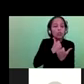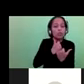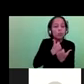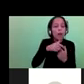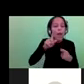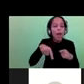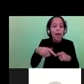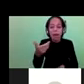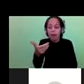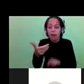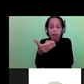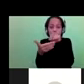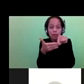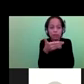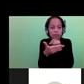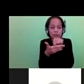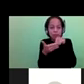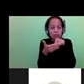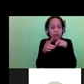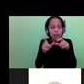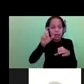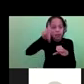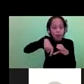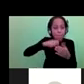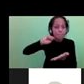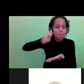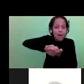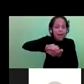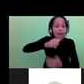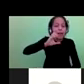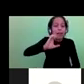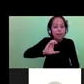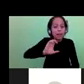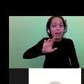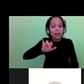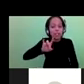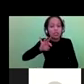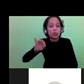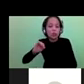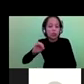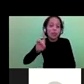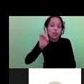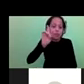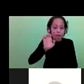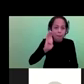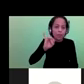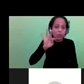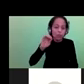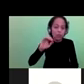uma maquininha dessas de fazer pagamento. E chamava a atenção